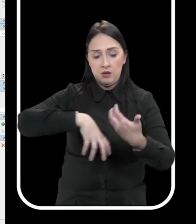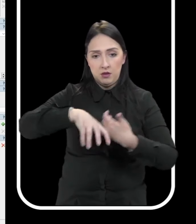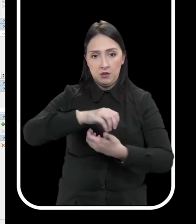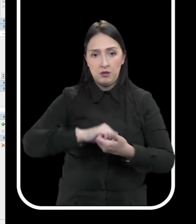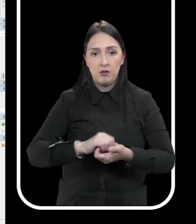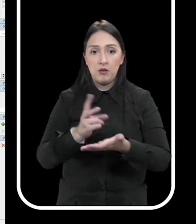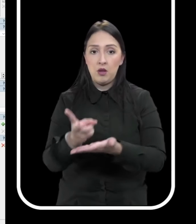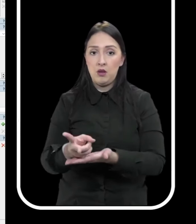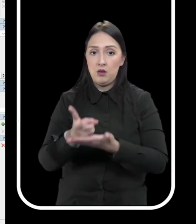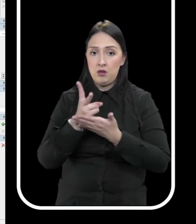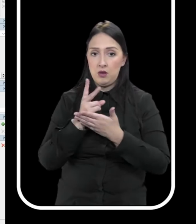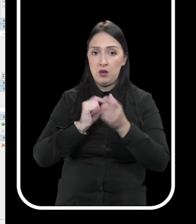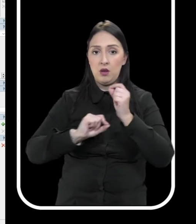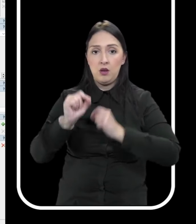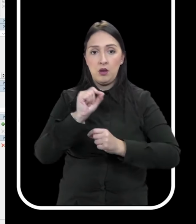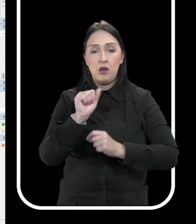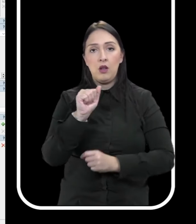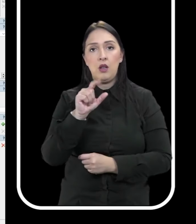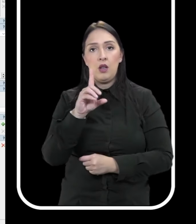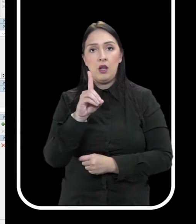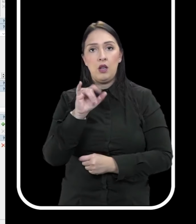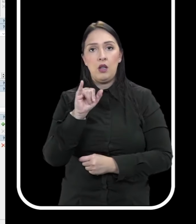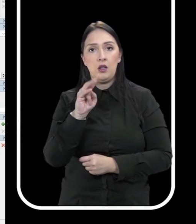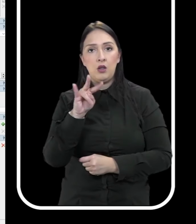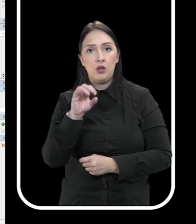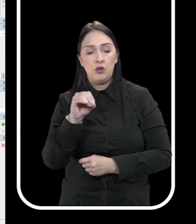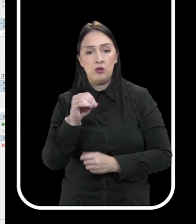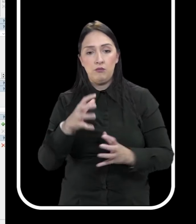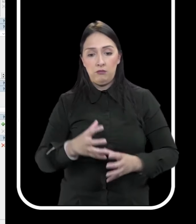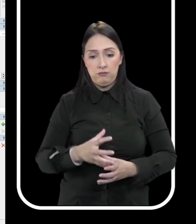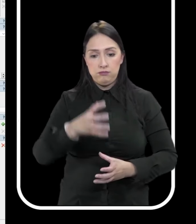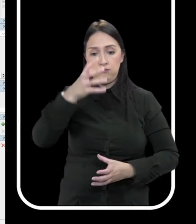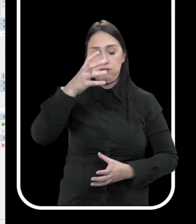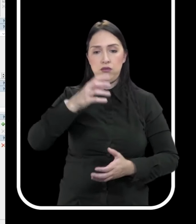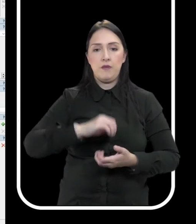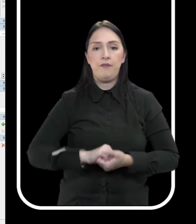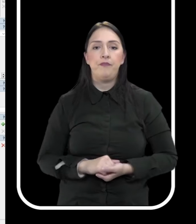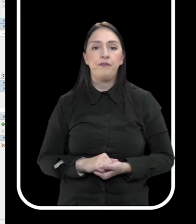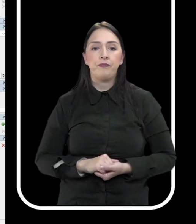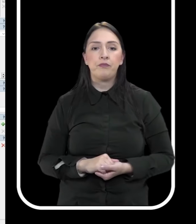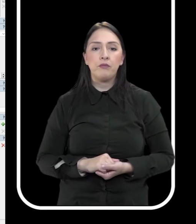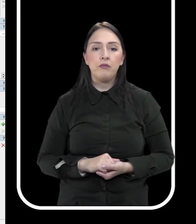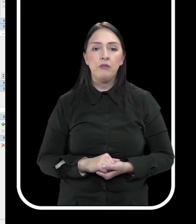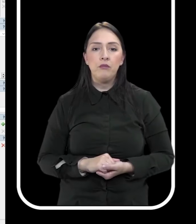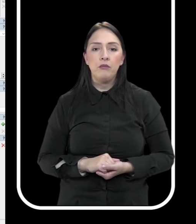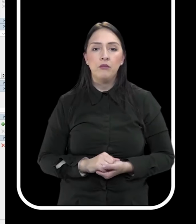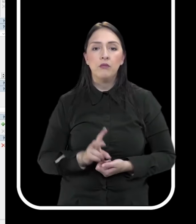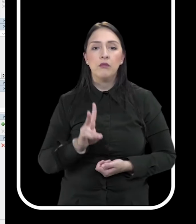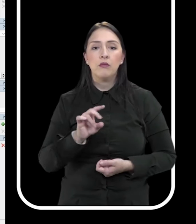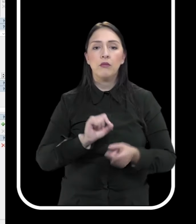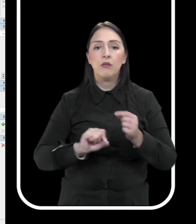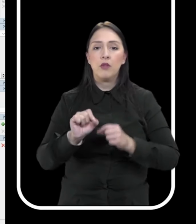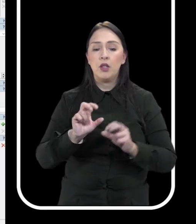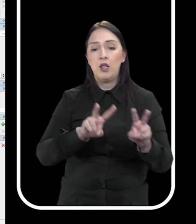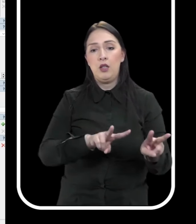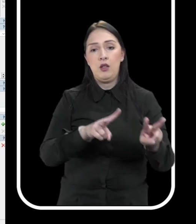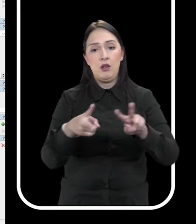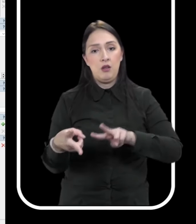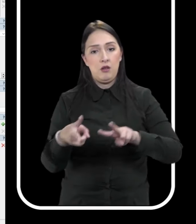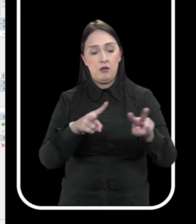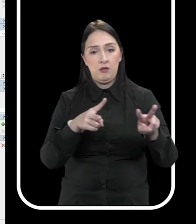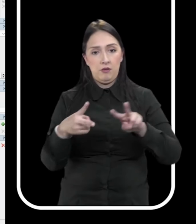misturador, onde ele recebe um aditivo que vem de um tanque, tá? E aí, a partir disso, ele vai